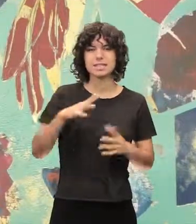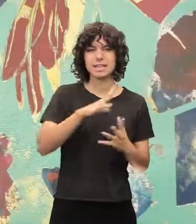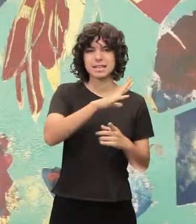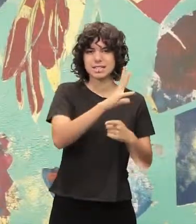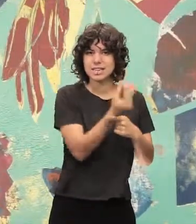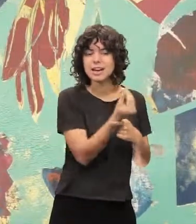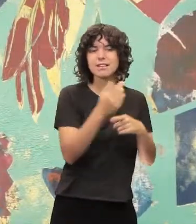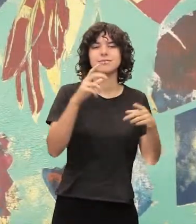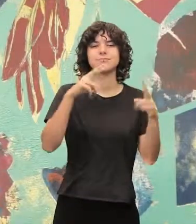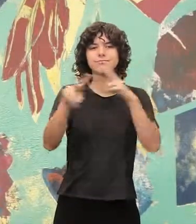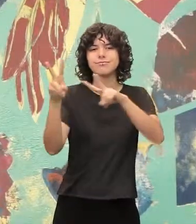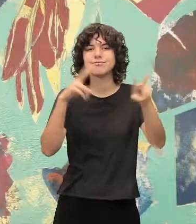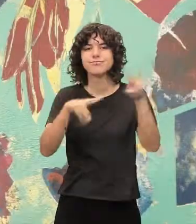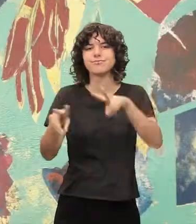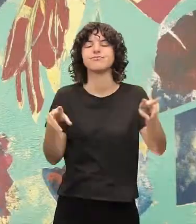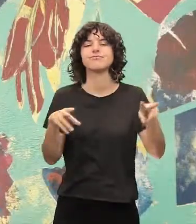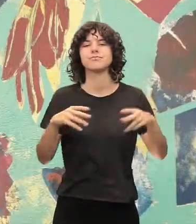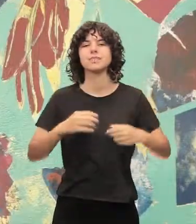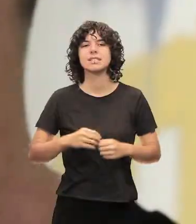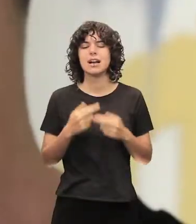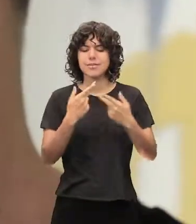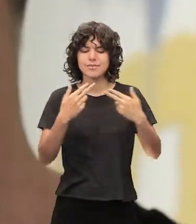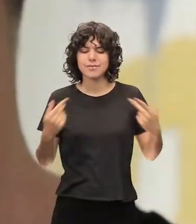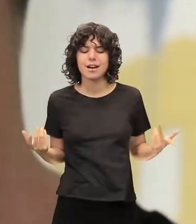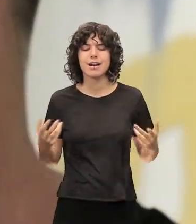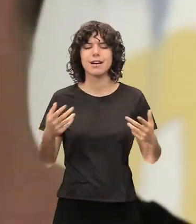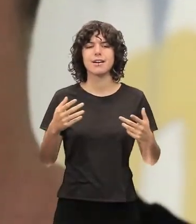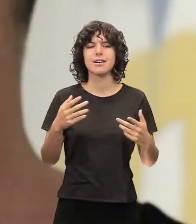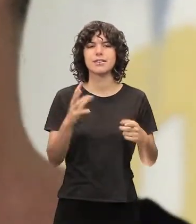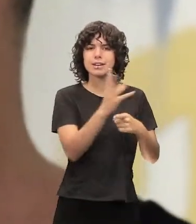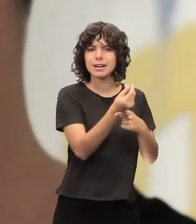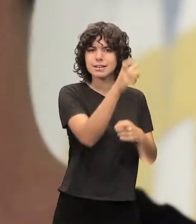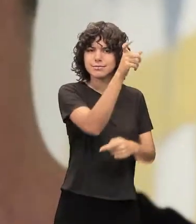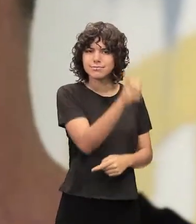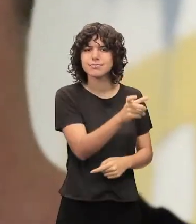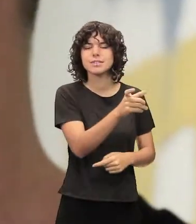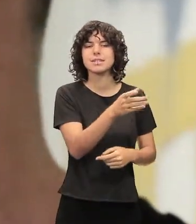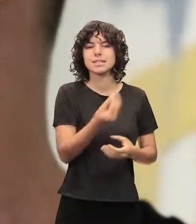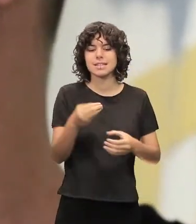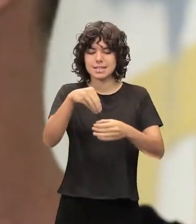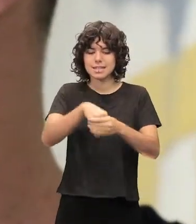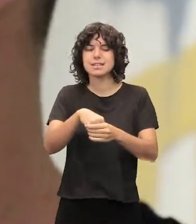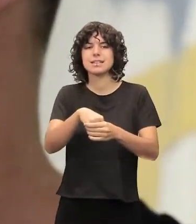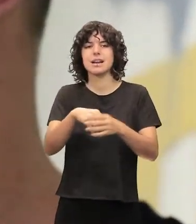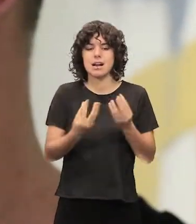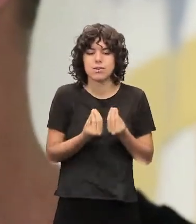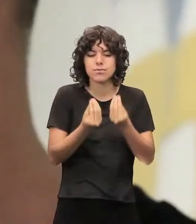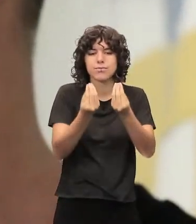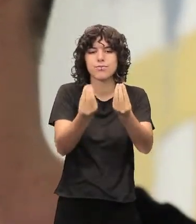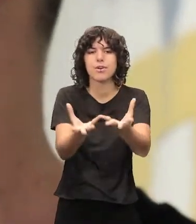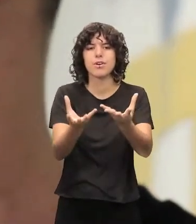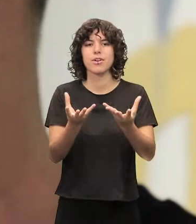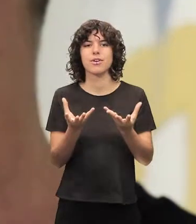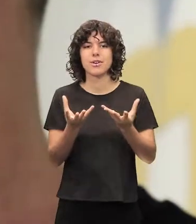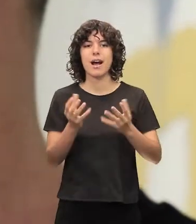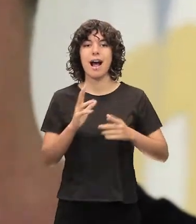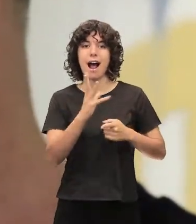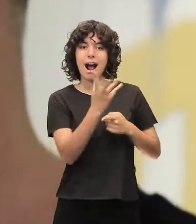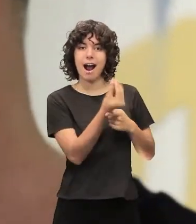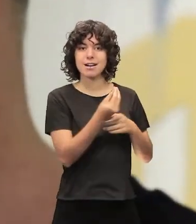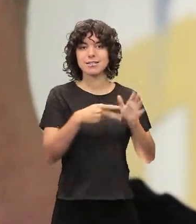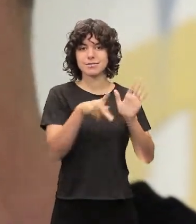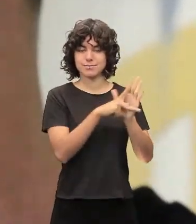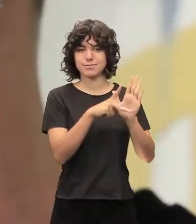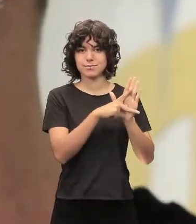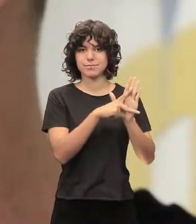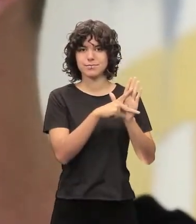seja, muitos artistas, inclusive, que participaram de algumas exposições na Galeria da FAV, que fizeram doação de obras. Essas doações